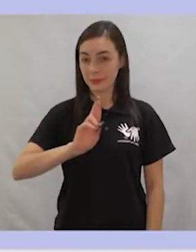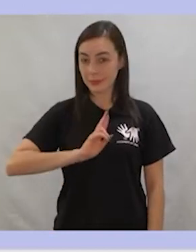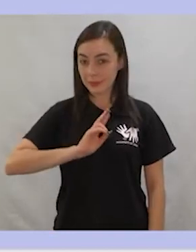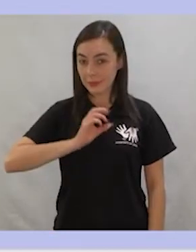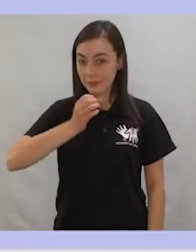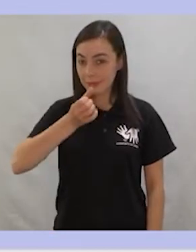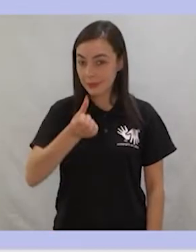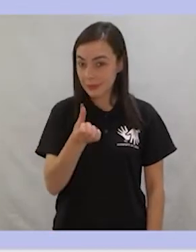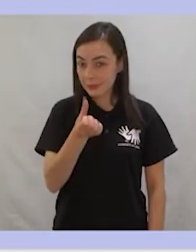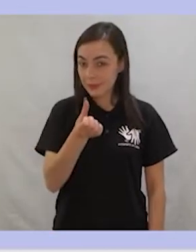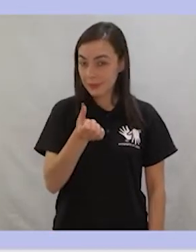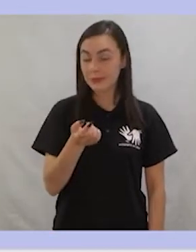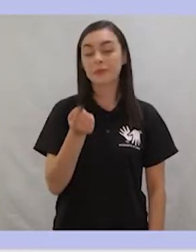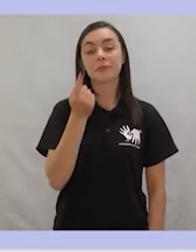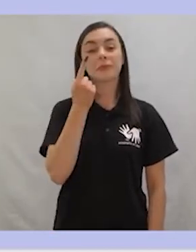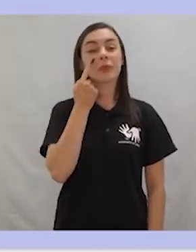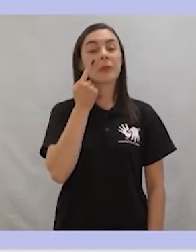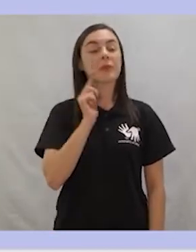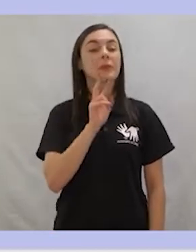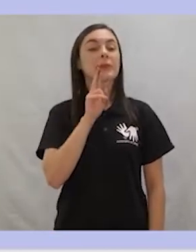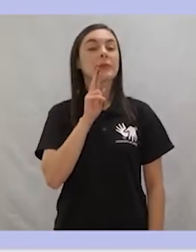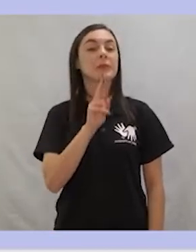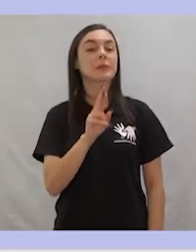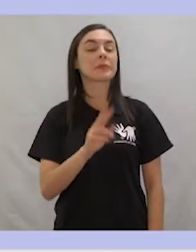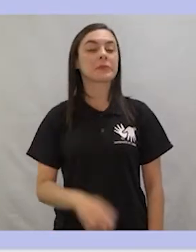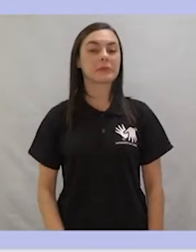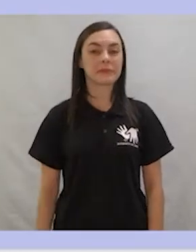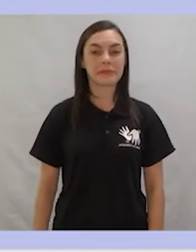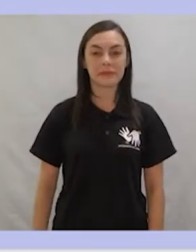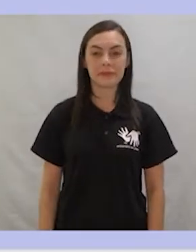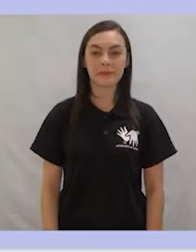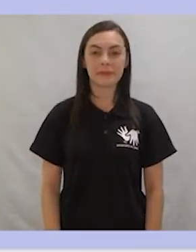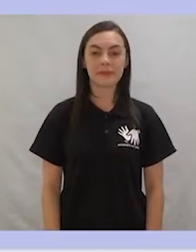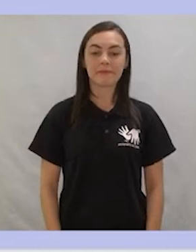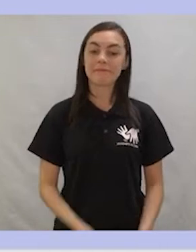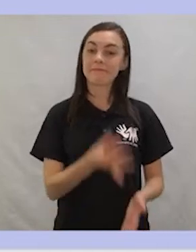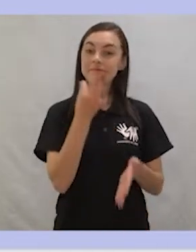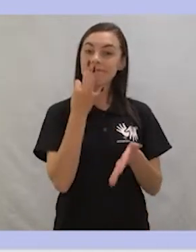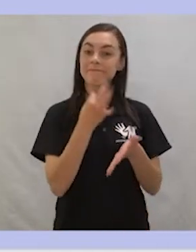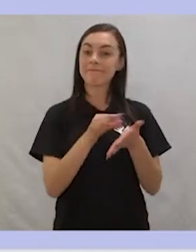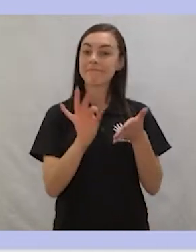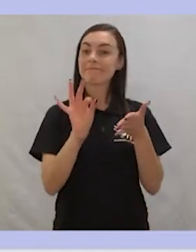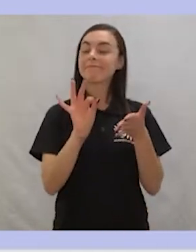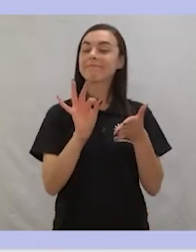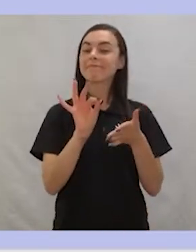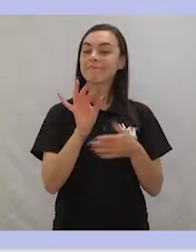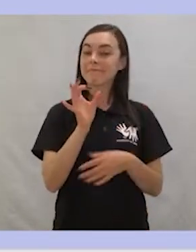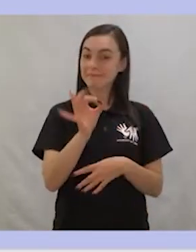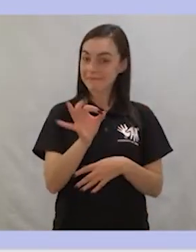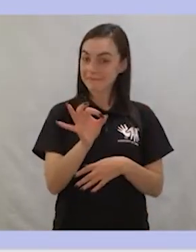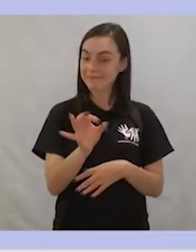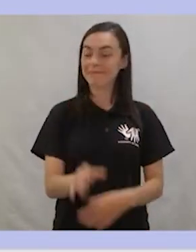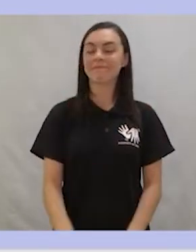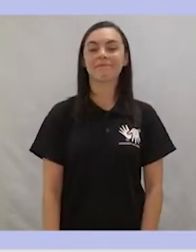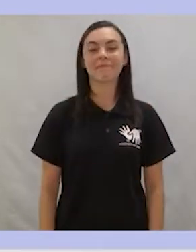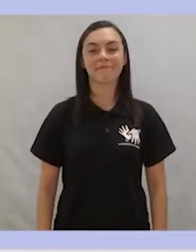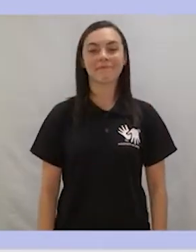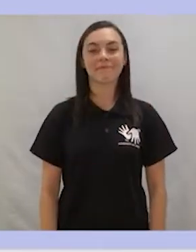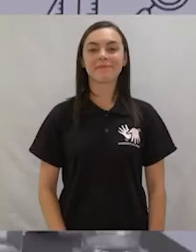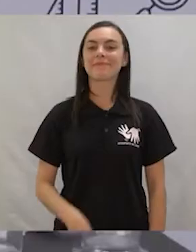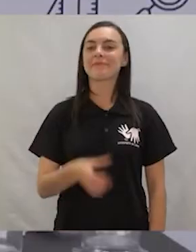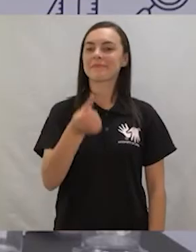Você falou que eram 6? Vamos ver a resposta aqui? Vou dar a resposta. Tcharam! Isto